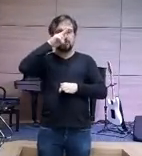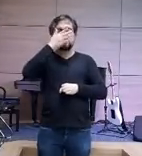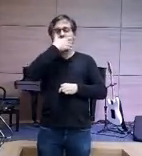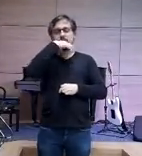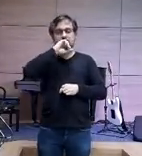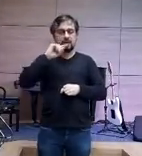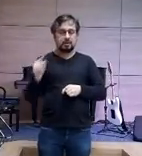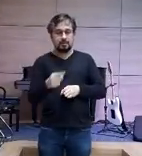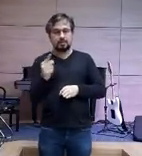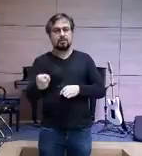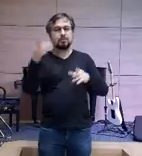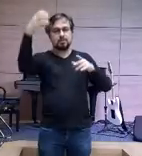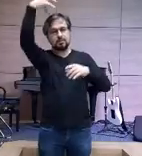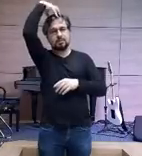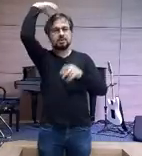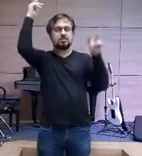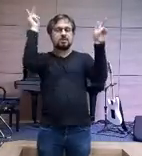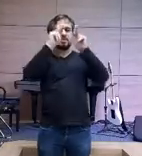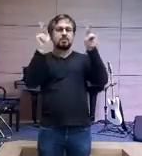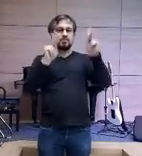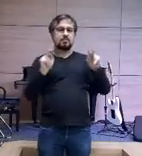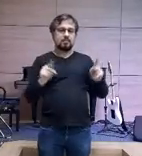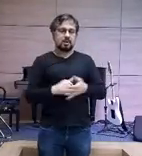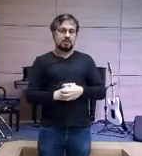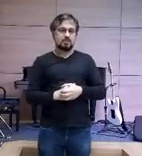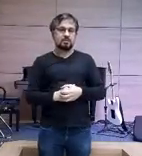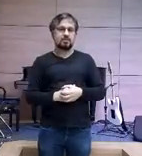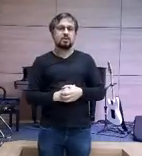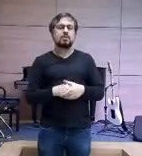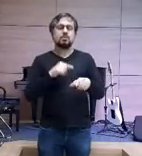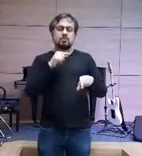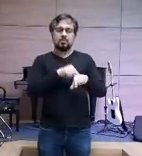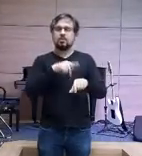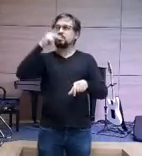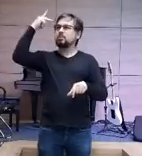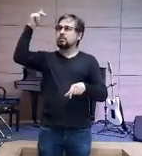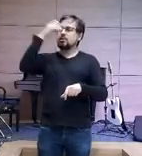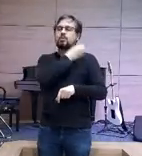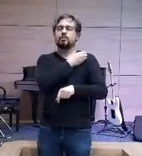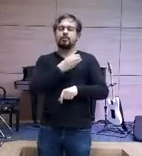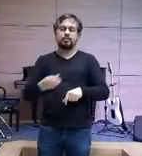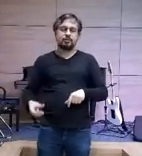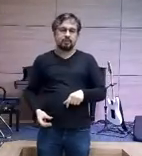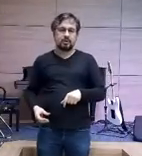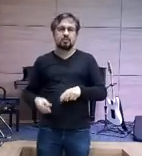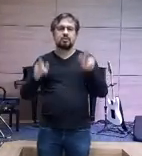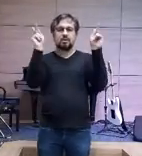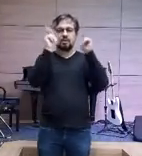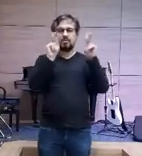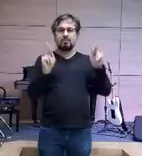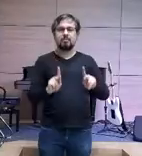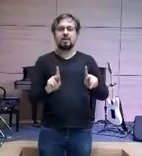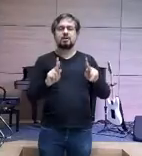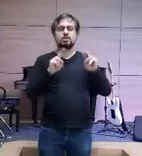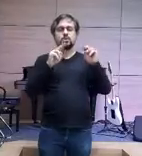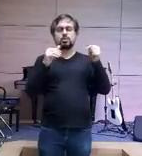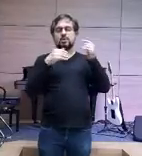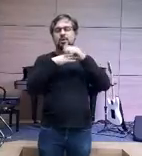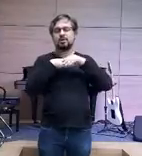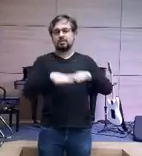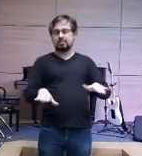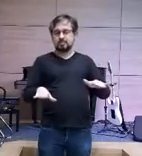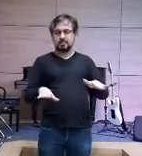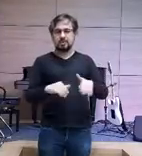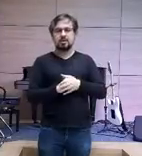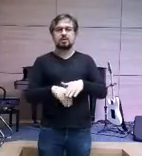Príncipe da Paz do aumento do seu governo e da Paz não haverá fim